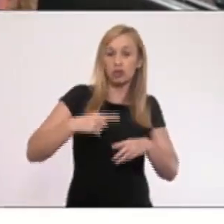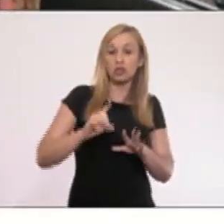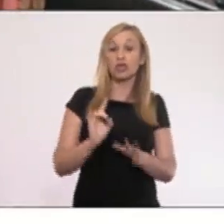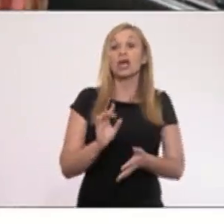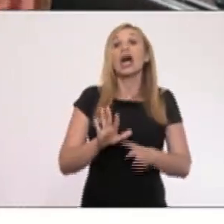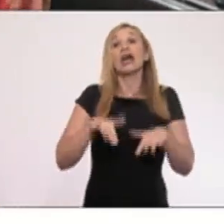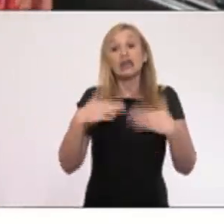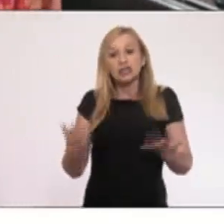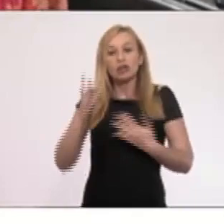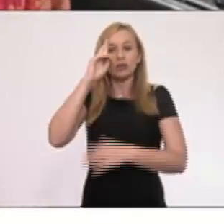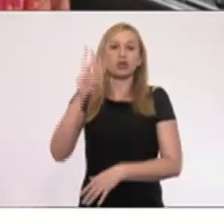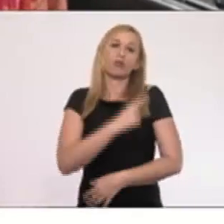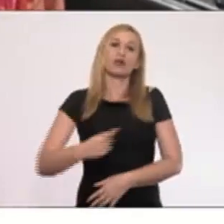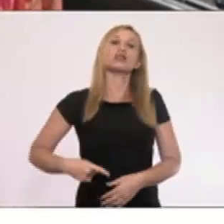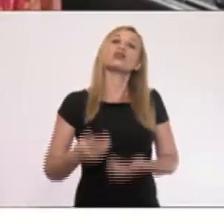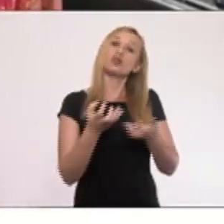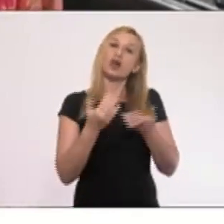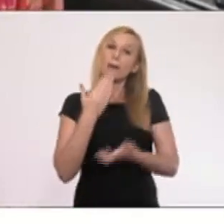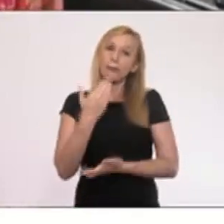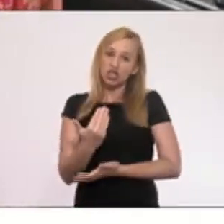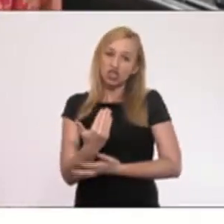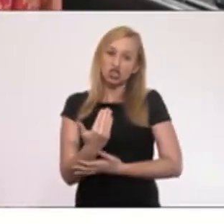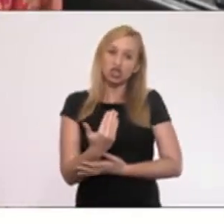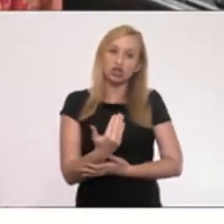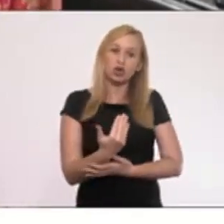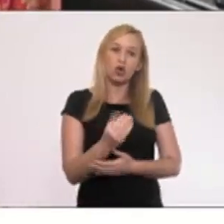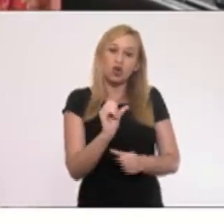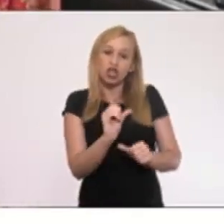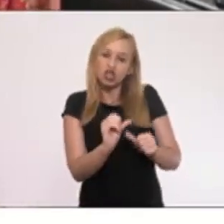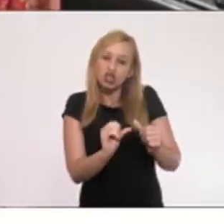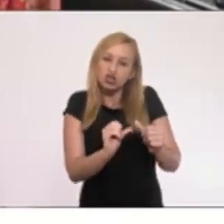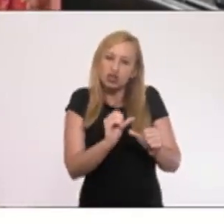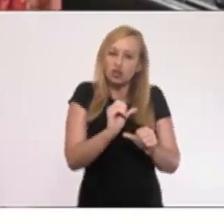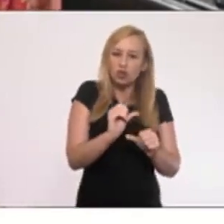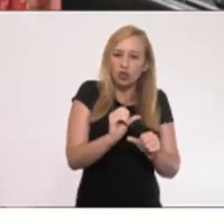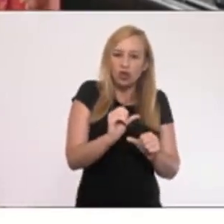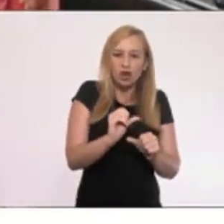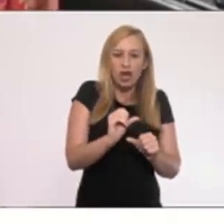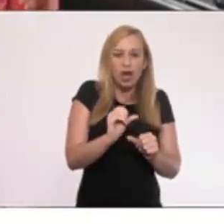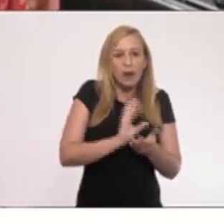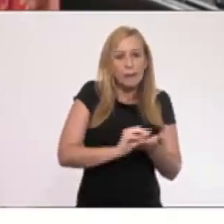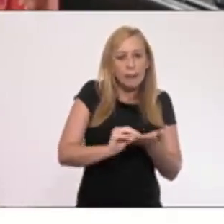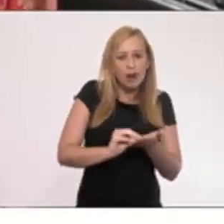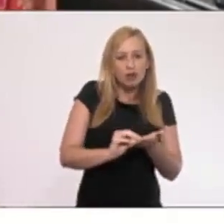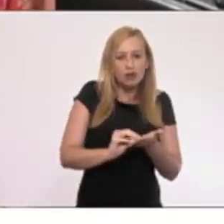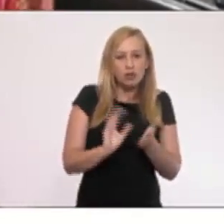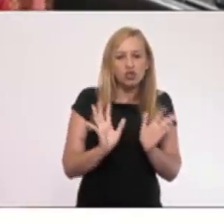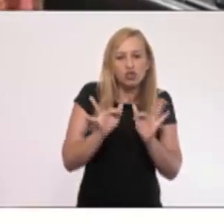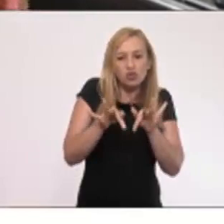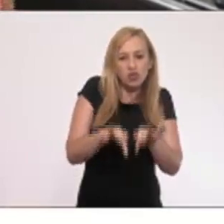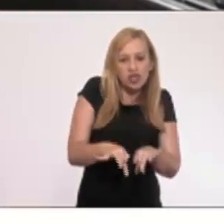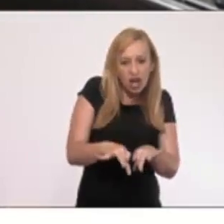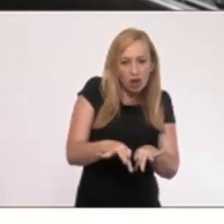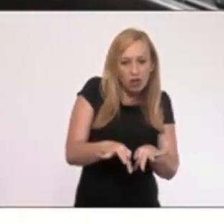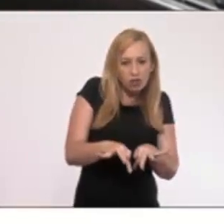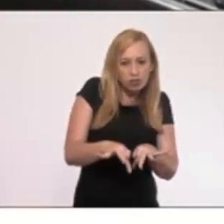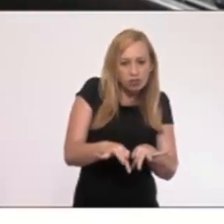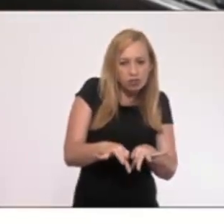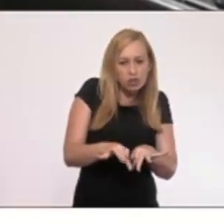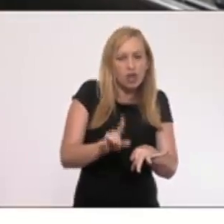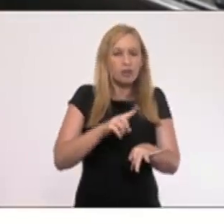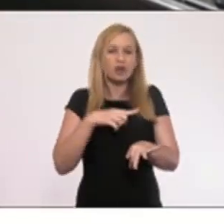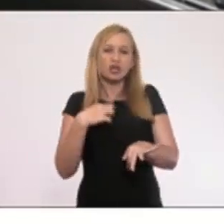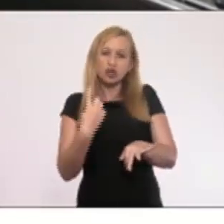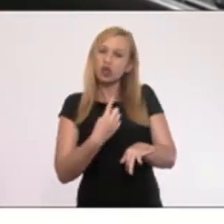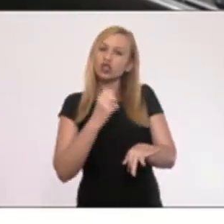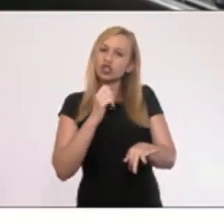senhor presidente, eu quero lhe pedir, ou que inverta a pauta e coloque ao final dessa pauta ordinária, para que a gente